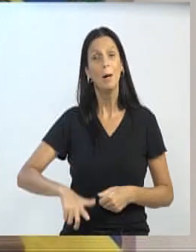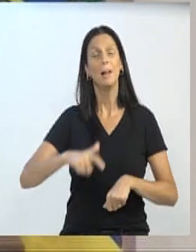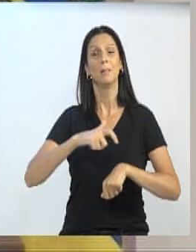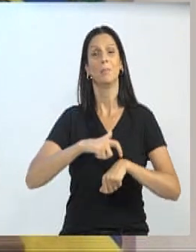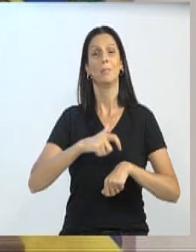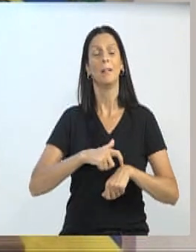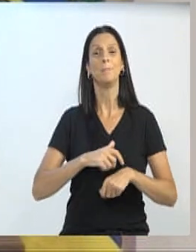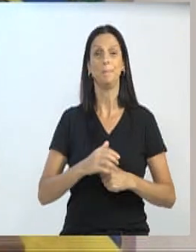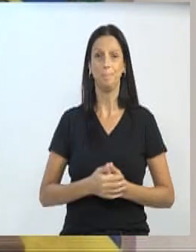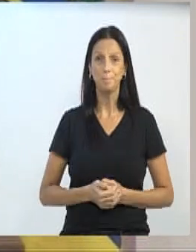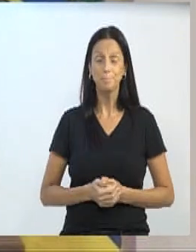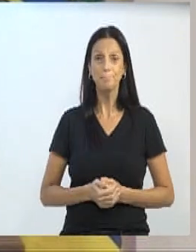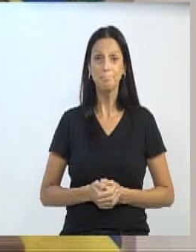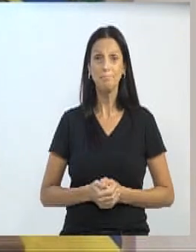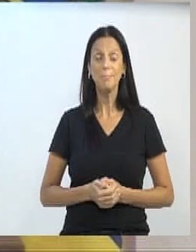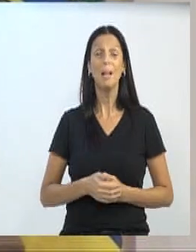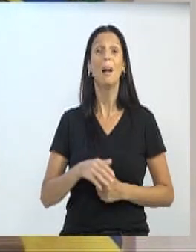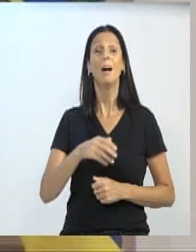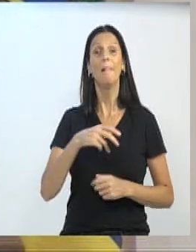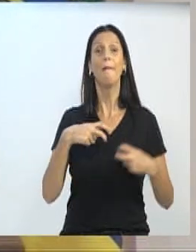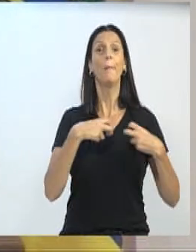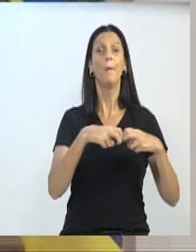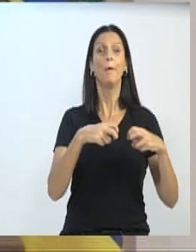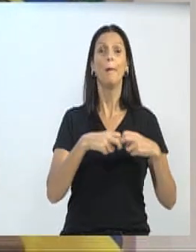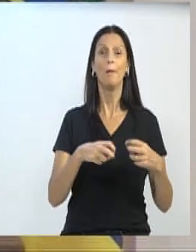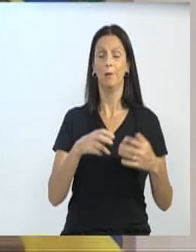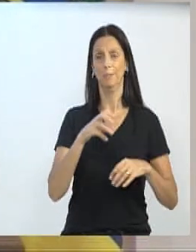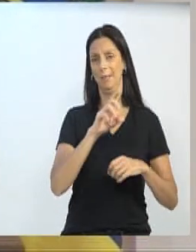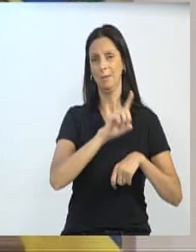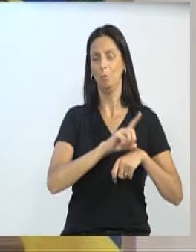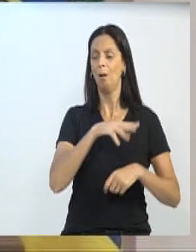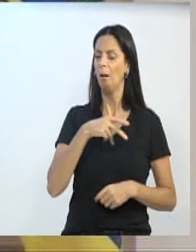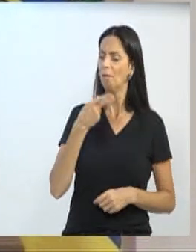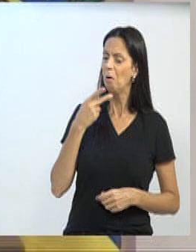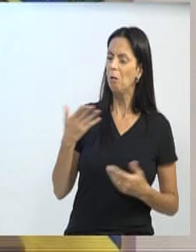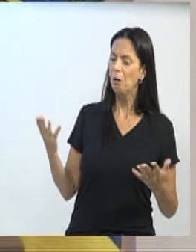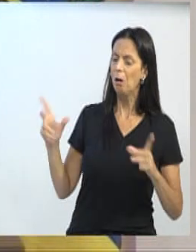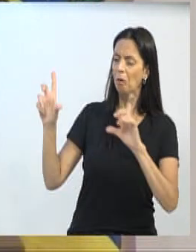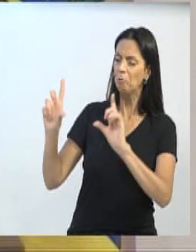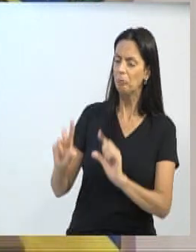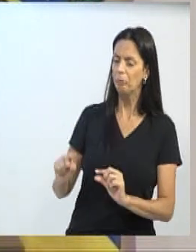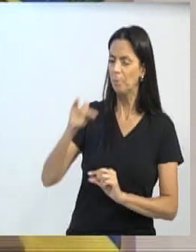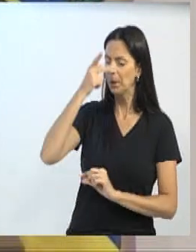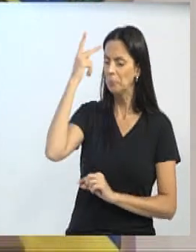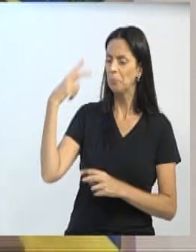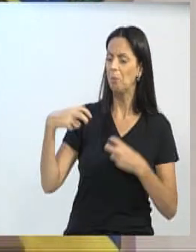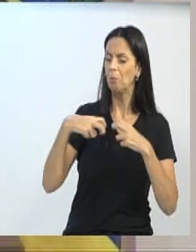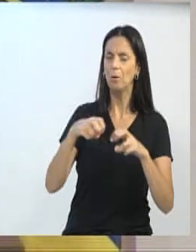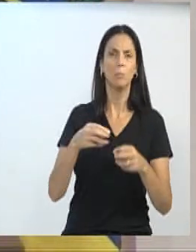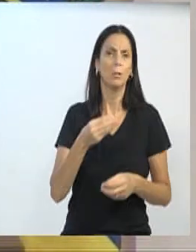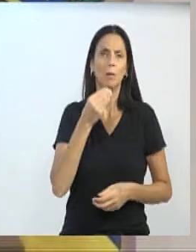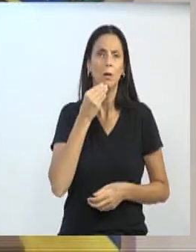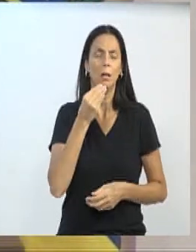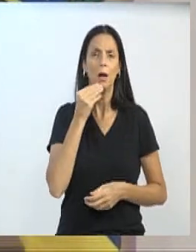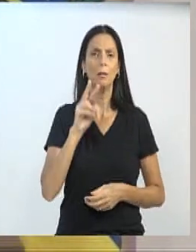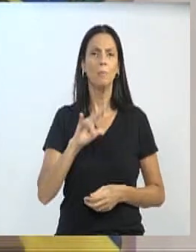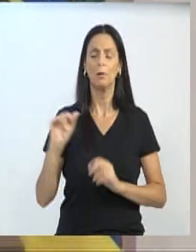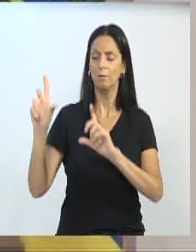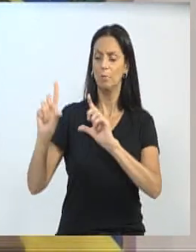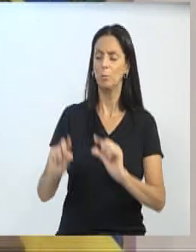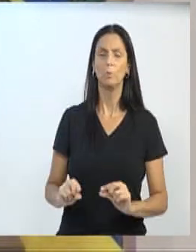reclamam que infelizmente o número de usuários é óbvio que o número de usuários vai cair quando você não oferta para